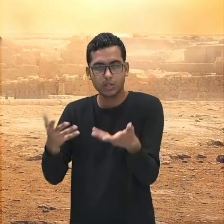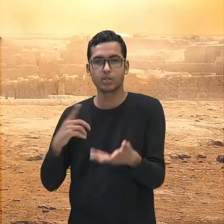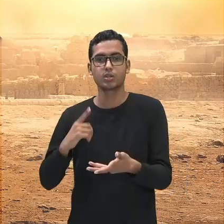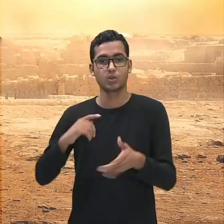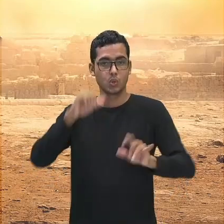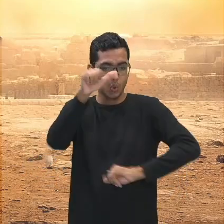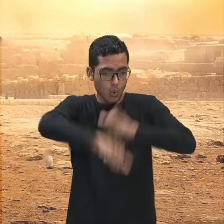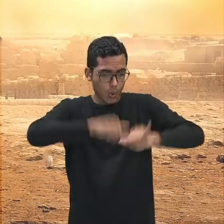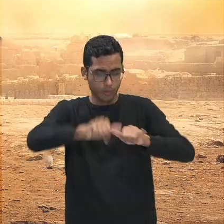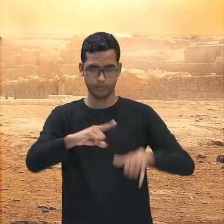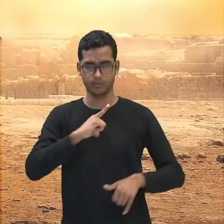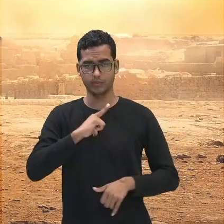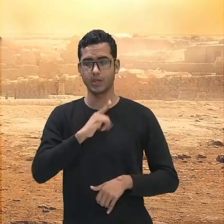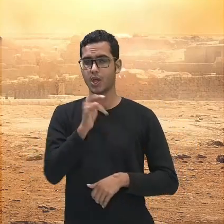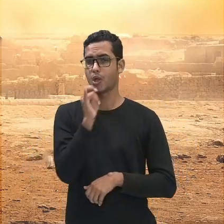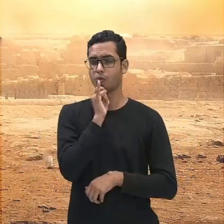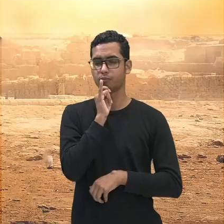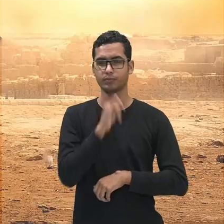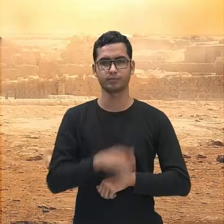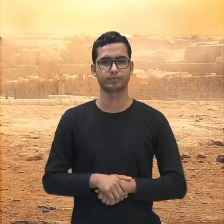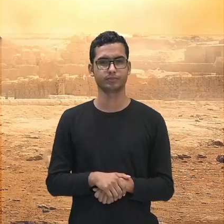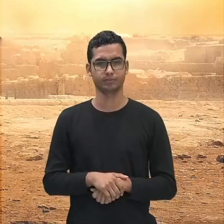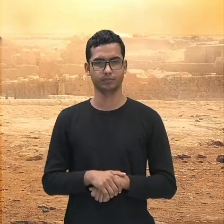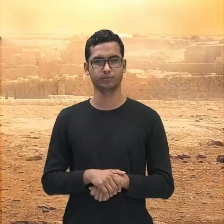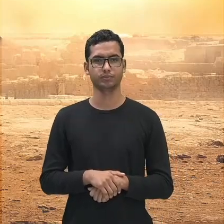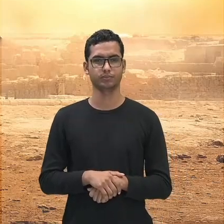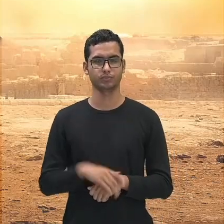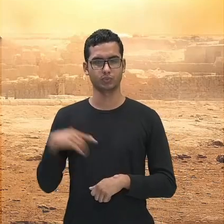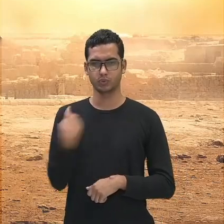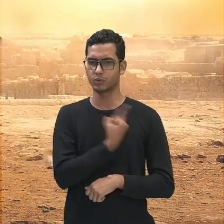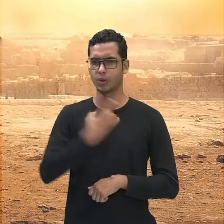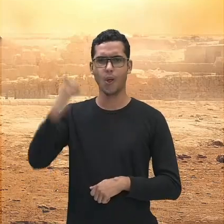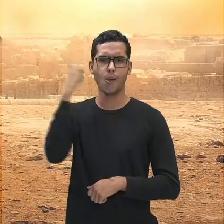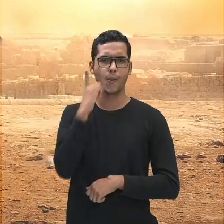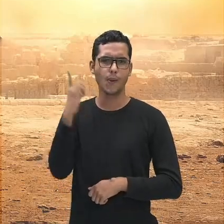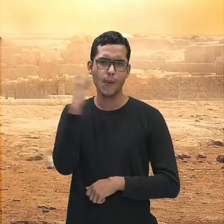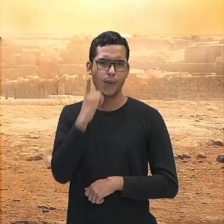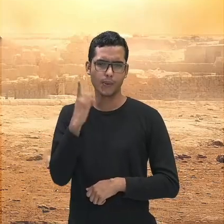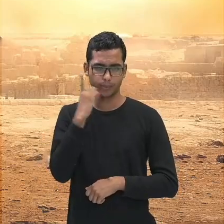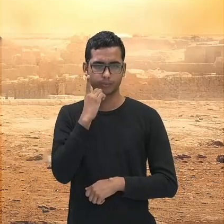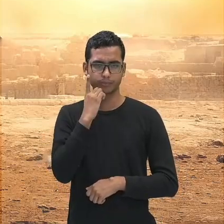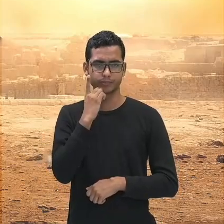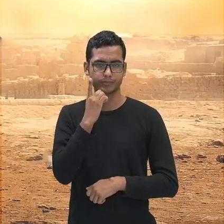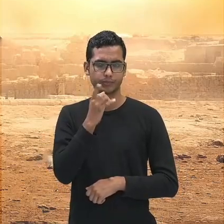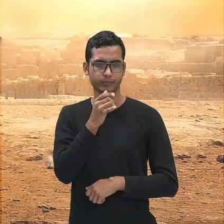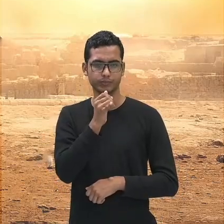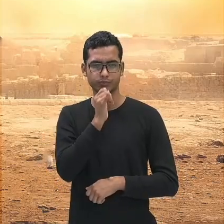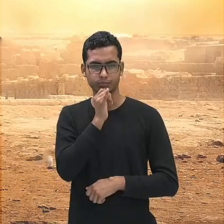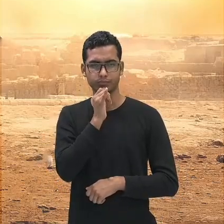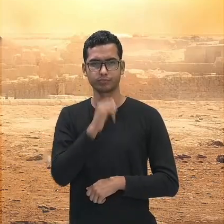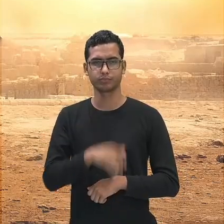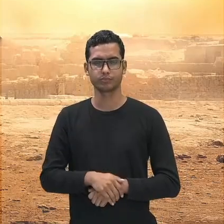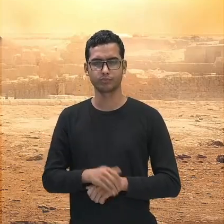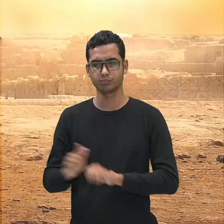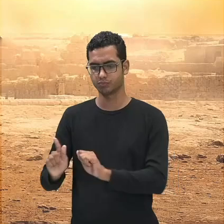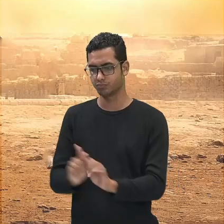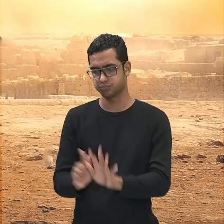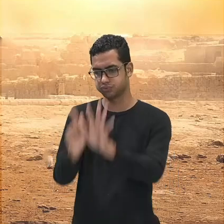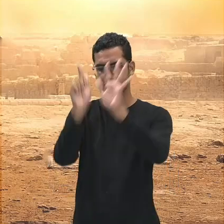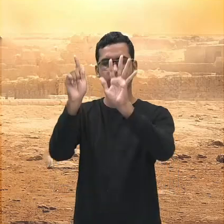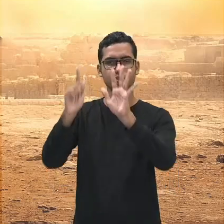ocorra. Vou dar um exemplo da nossa rotina diária. O gás de